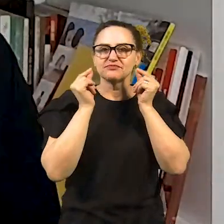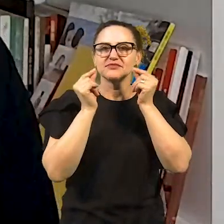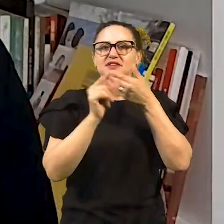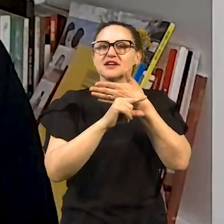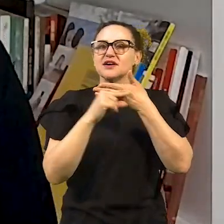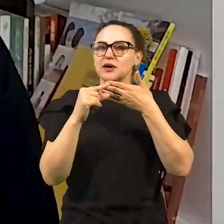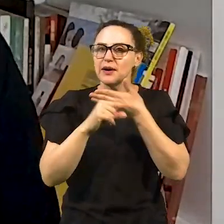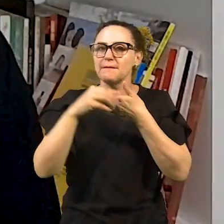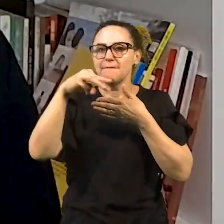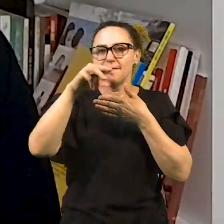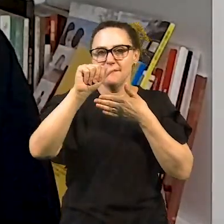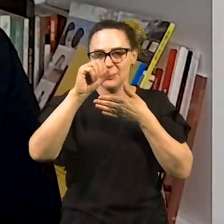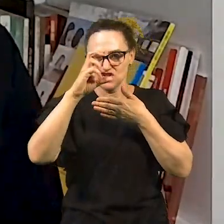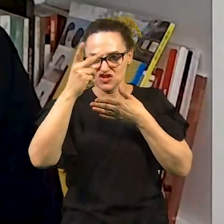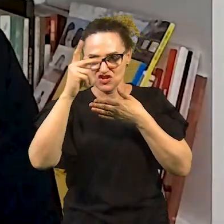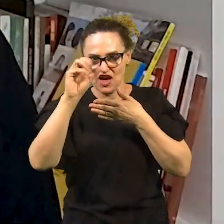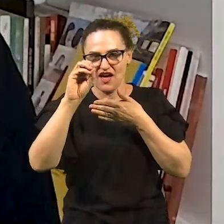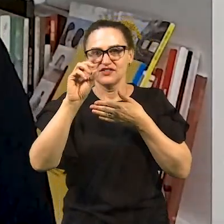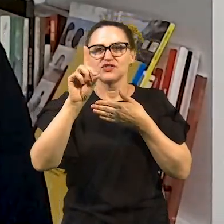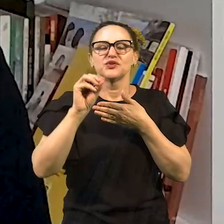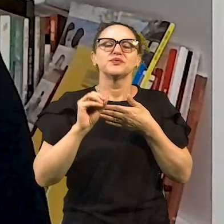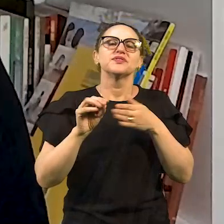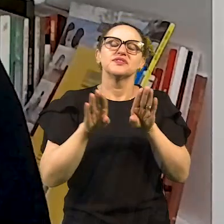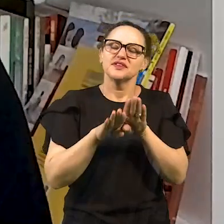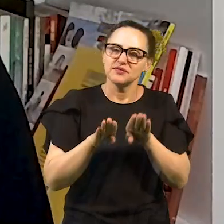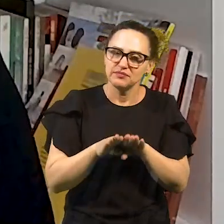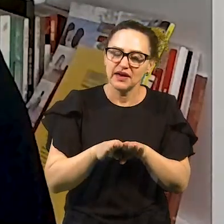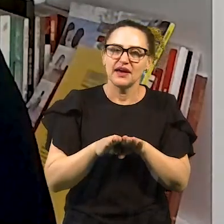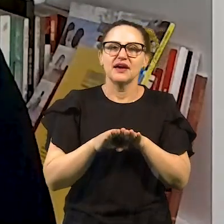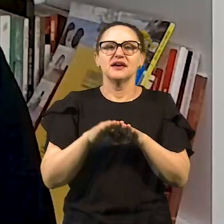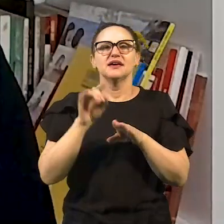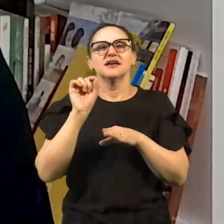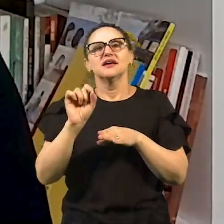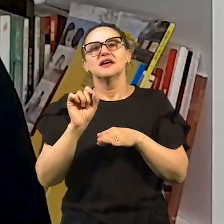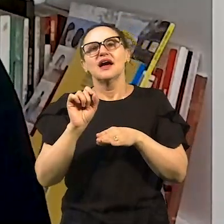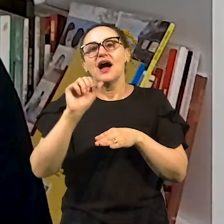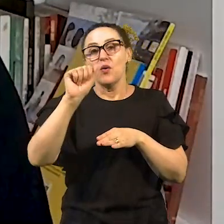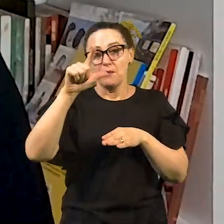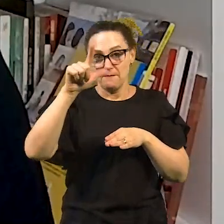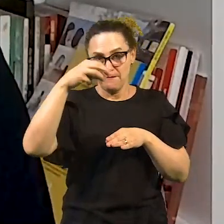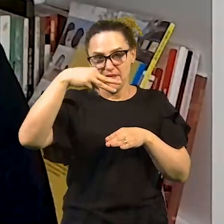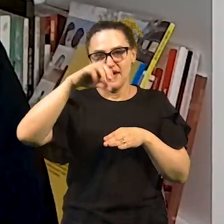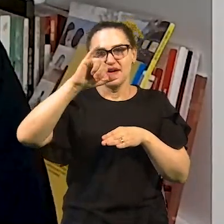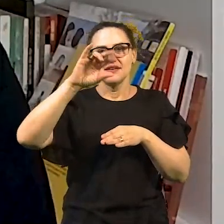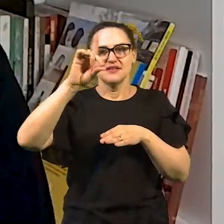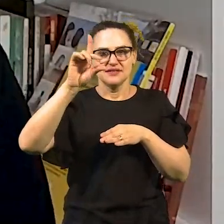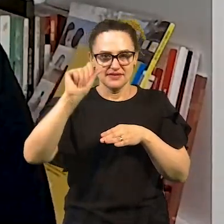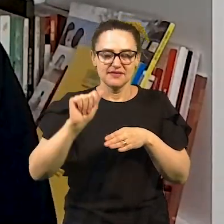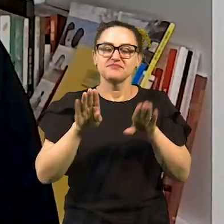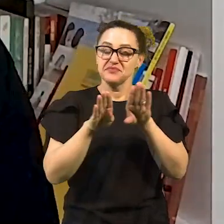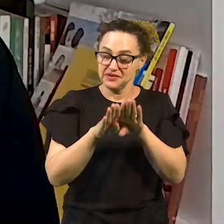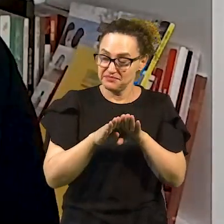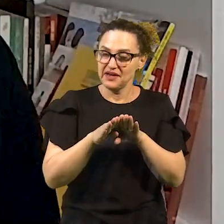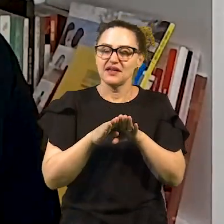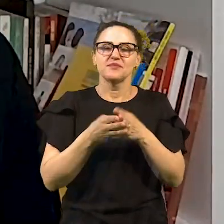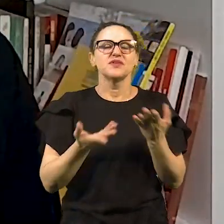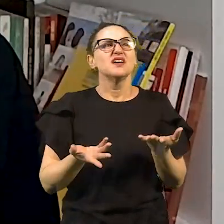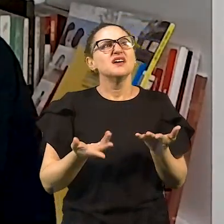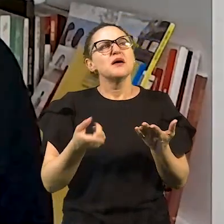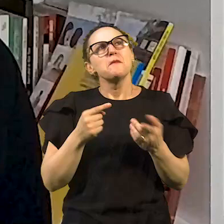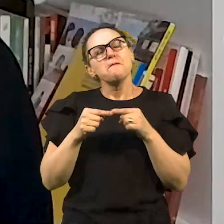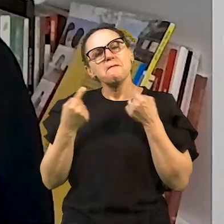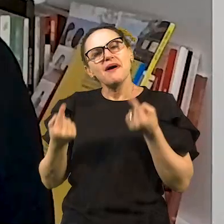não vai ser diferente, e a própria Júlia Lopes de Almeida, que nós comentamos. Mas existem questões que